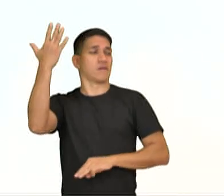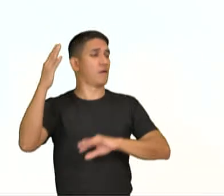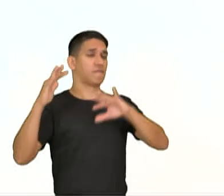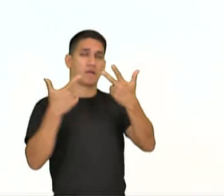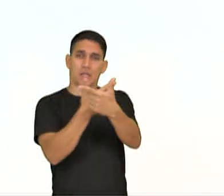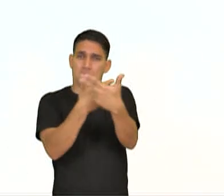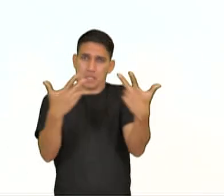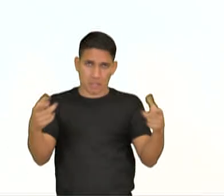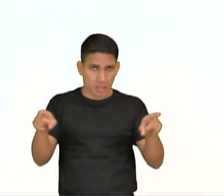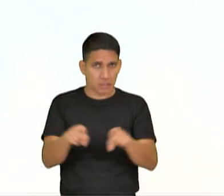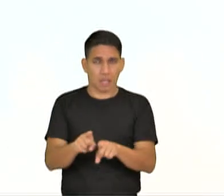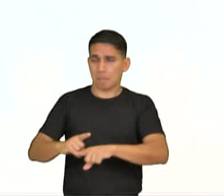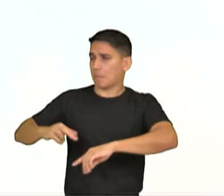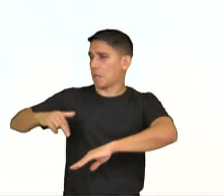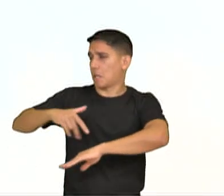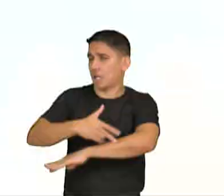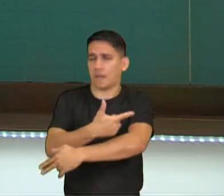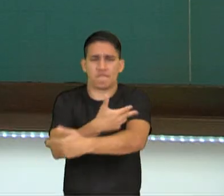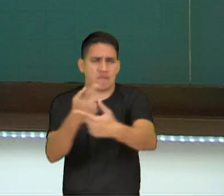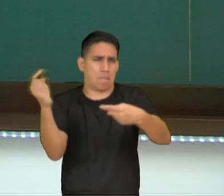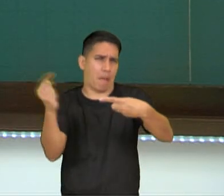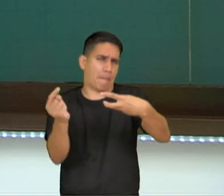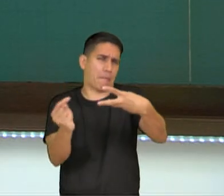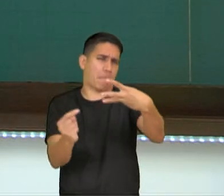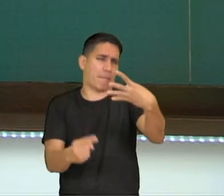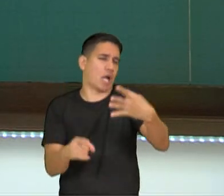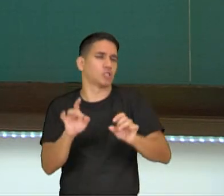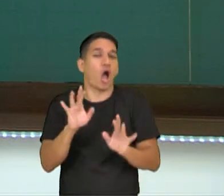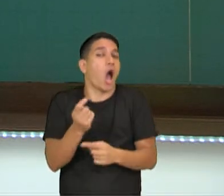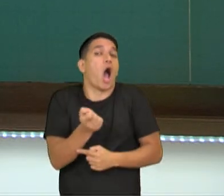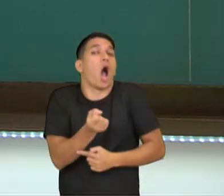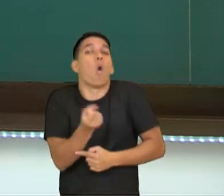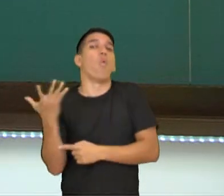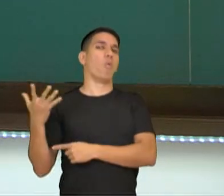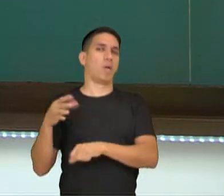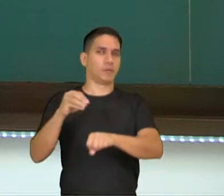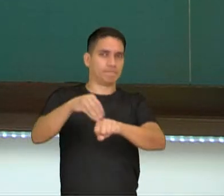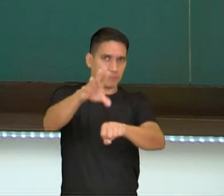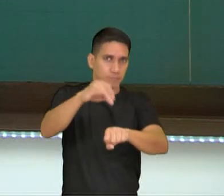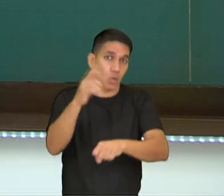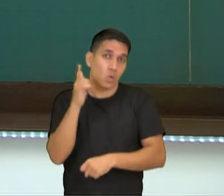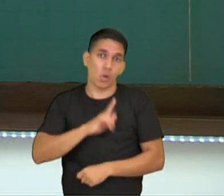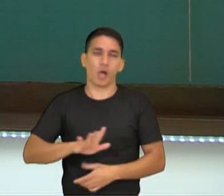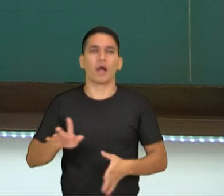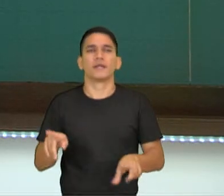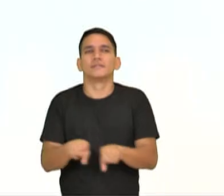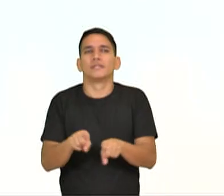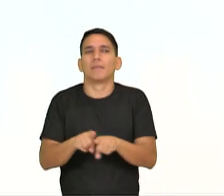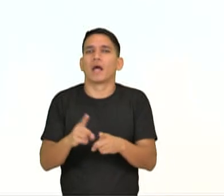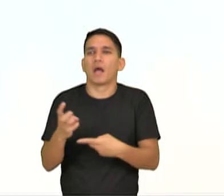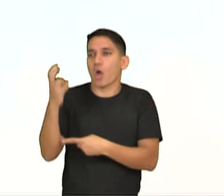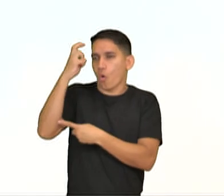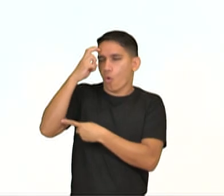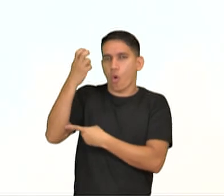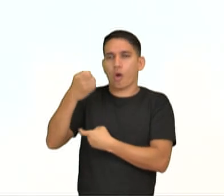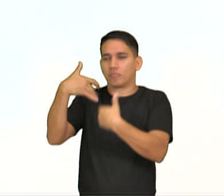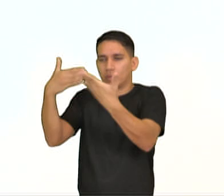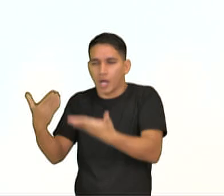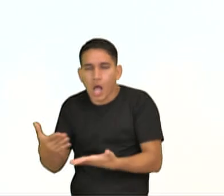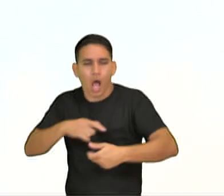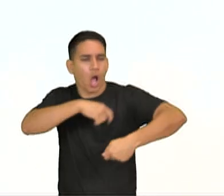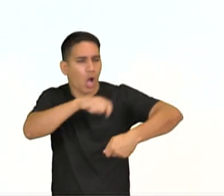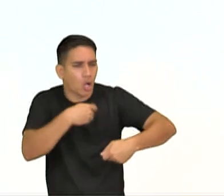festas, feiras, desfiles e etc. São aqui algumas sugestões de dados culturais a respeito da